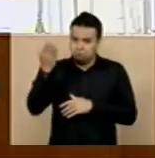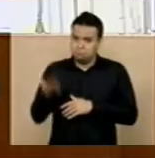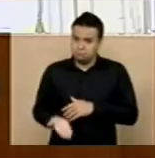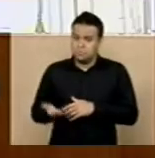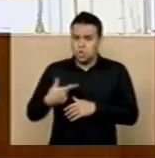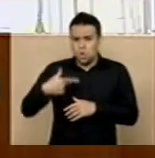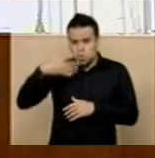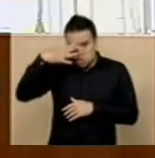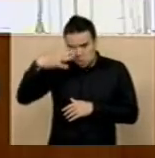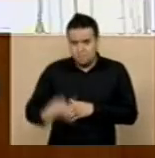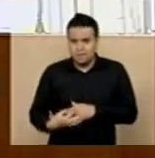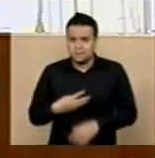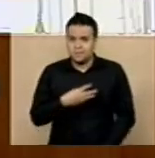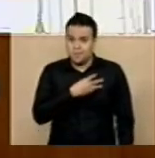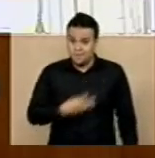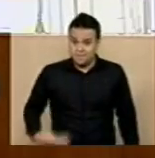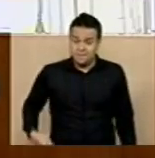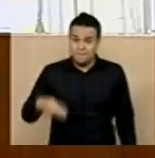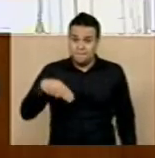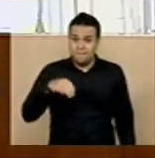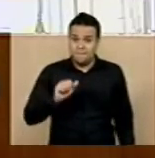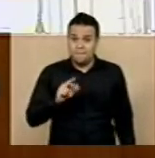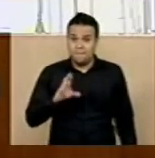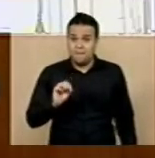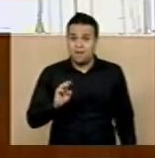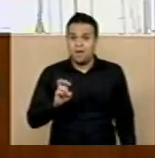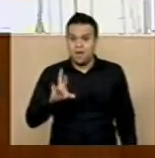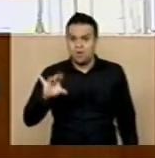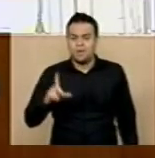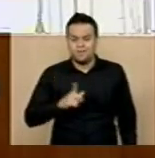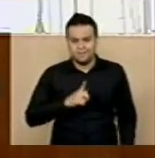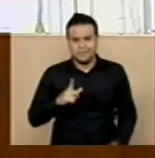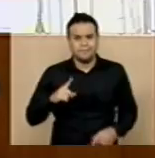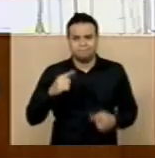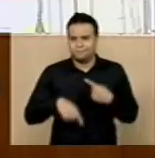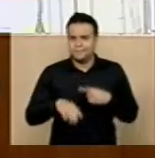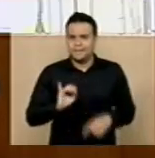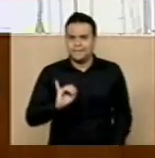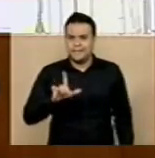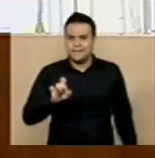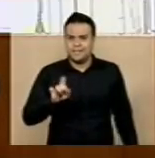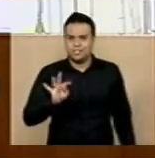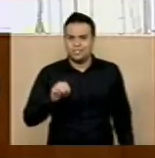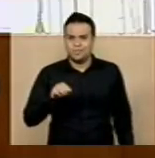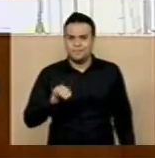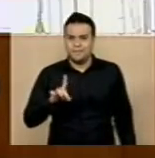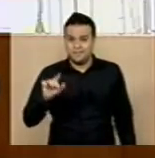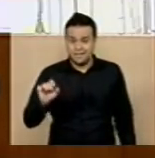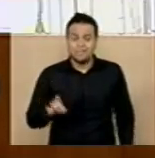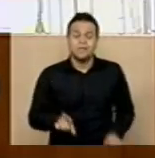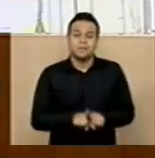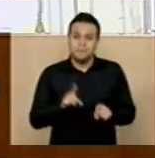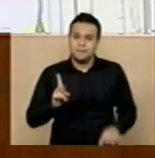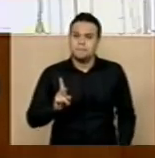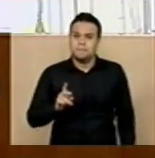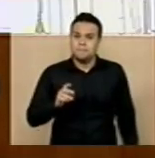compreensão do ministro Marco Aurélio, que aqui nós temos a legitimidade da entidade e a pertinência temática